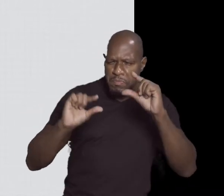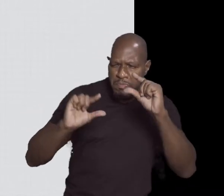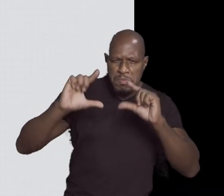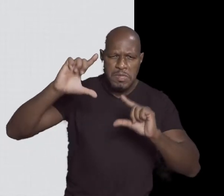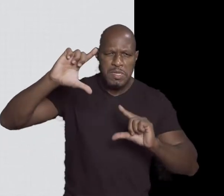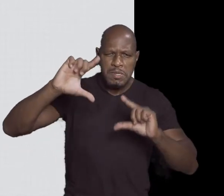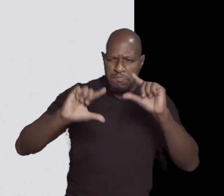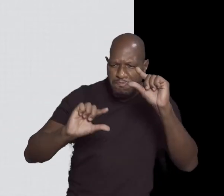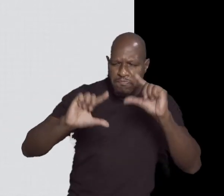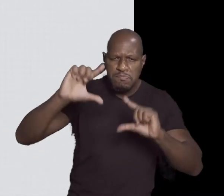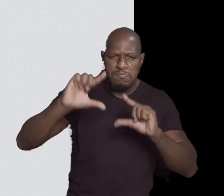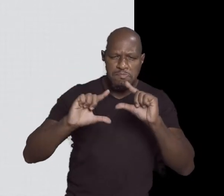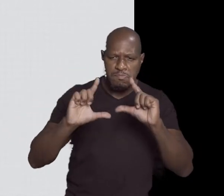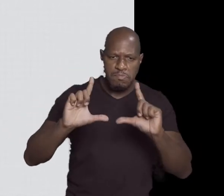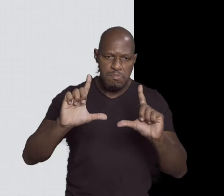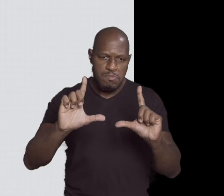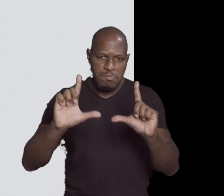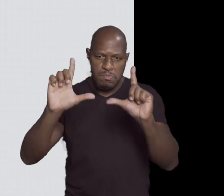proporções